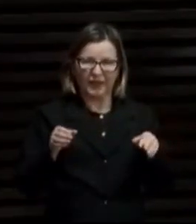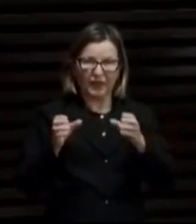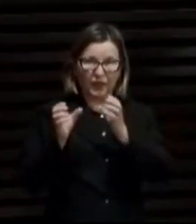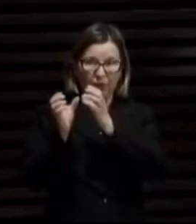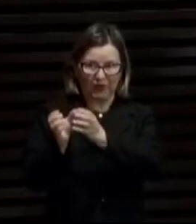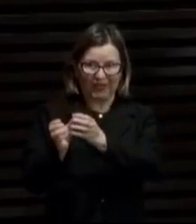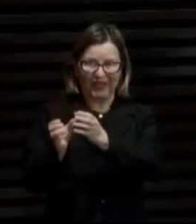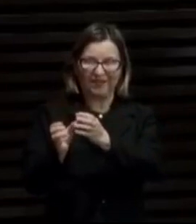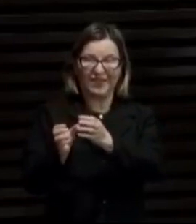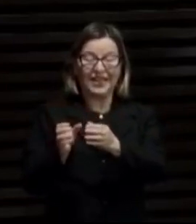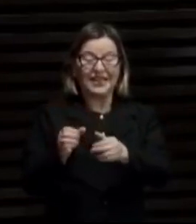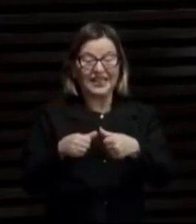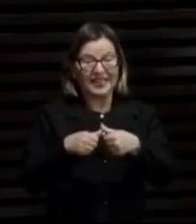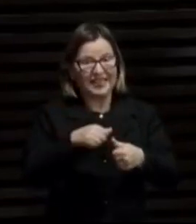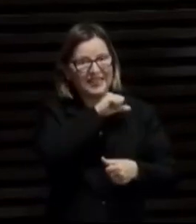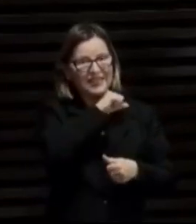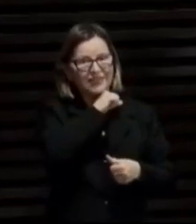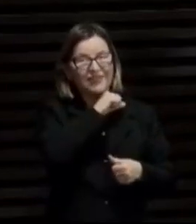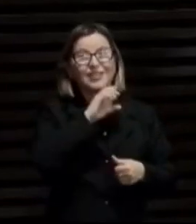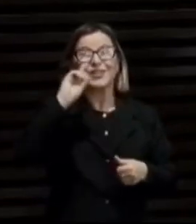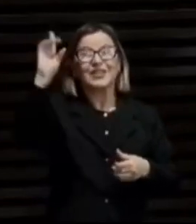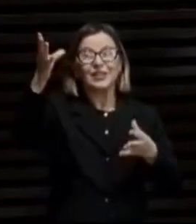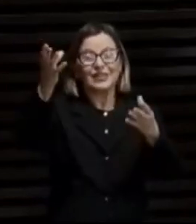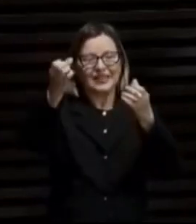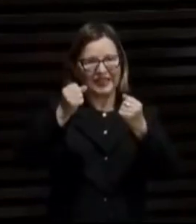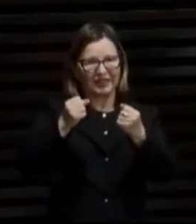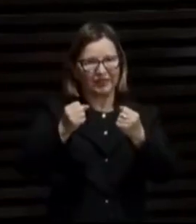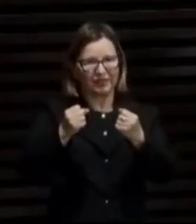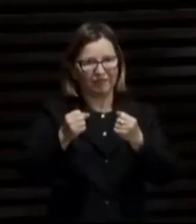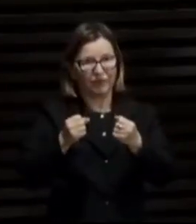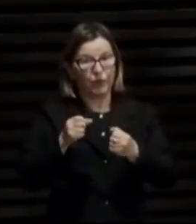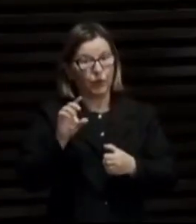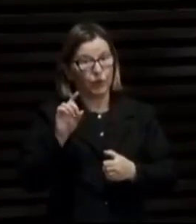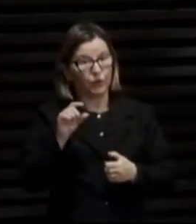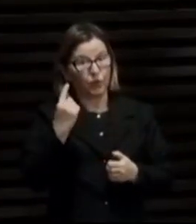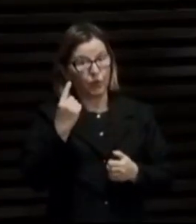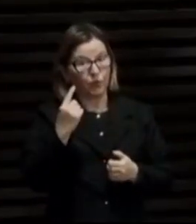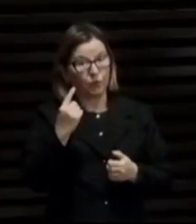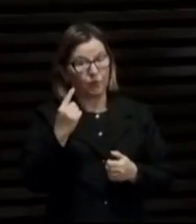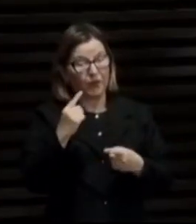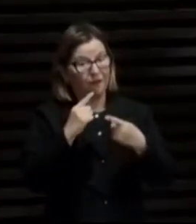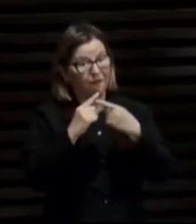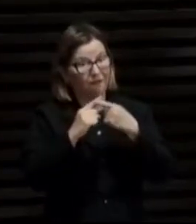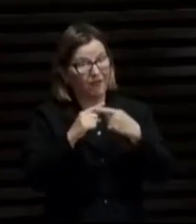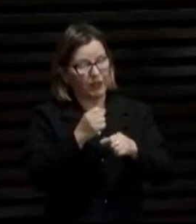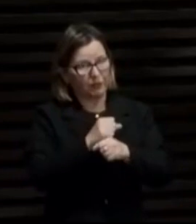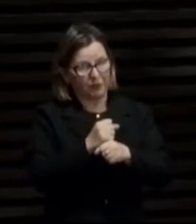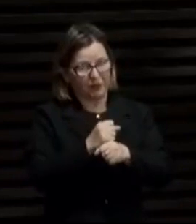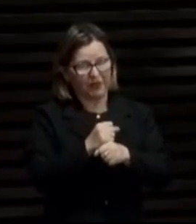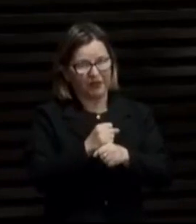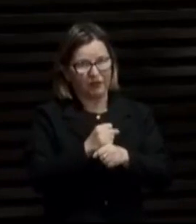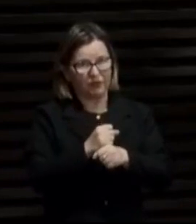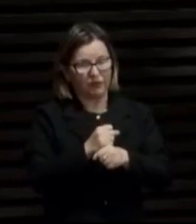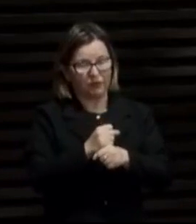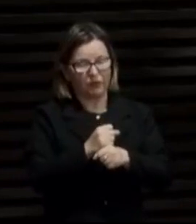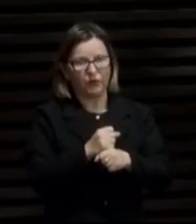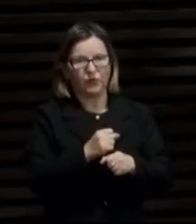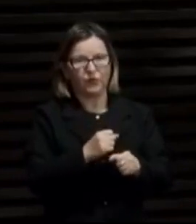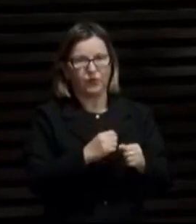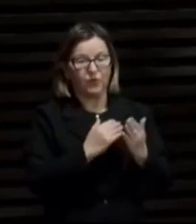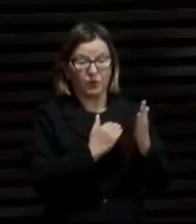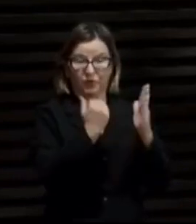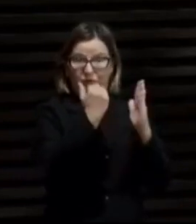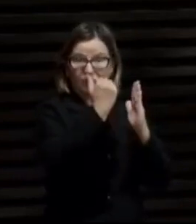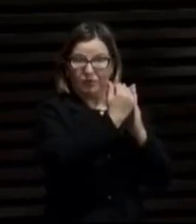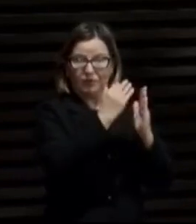Deus. Mas uma vez por ano, o sumo sacerdote precisava de entrar no lugar santo dos santos, com sacrifício, com